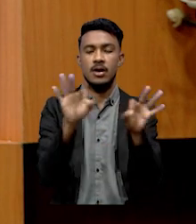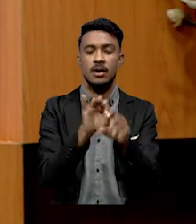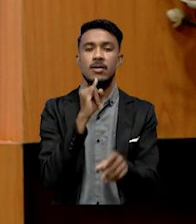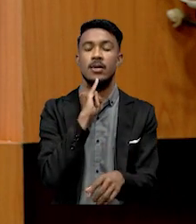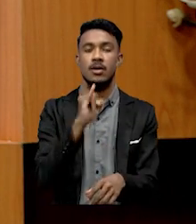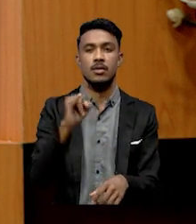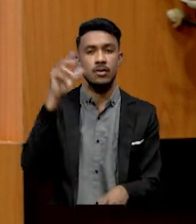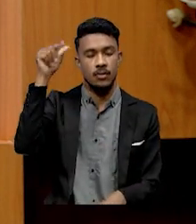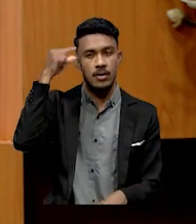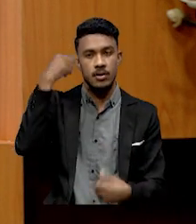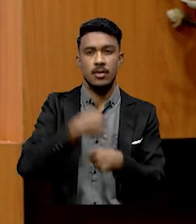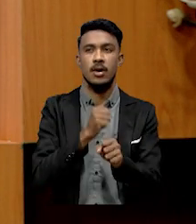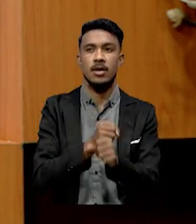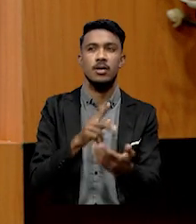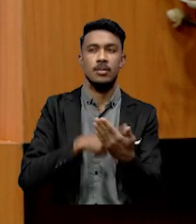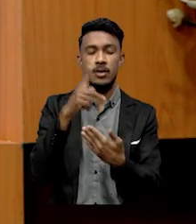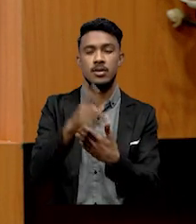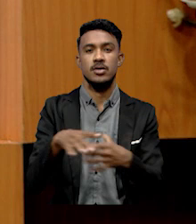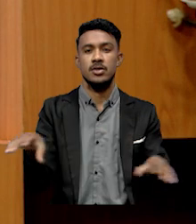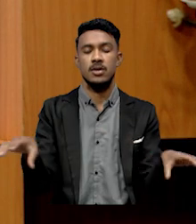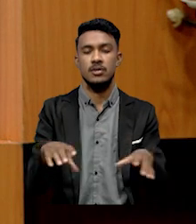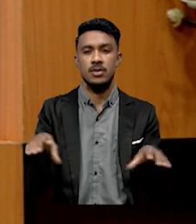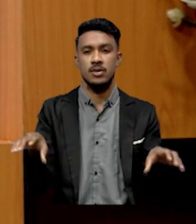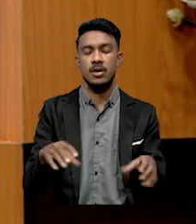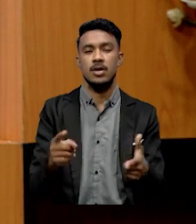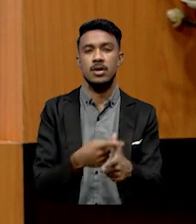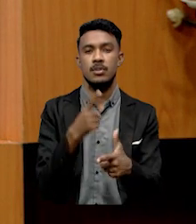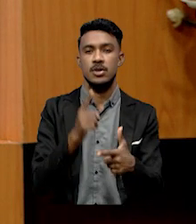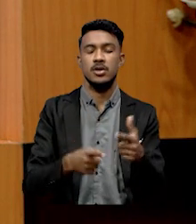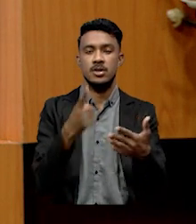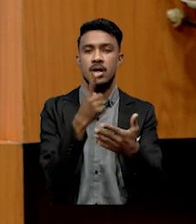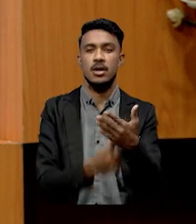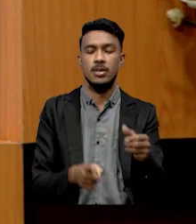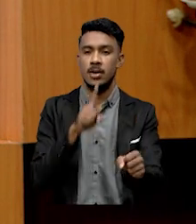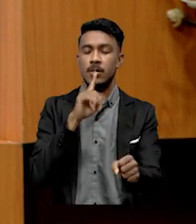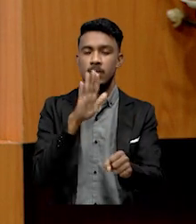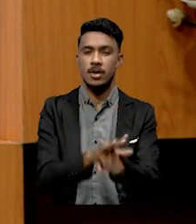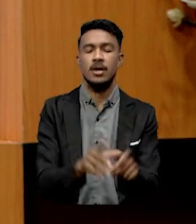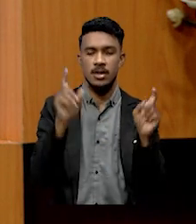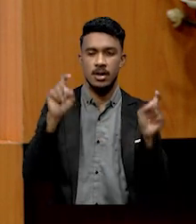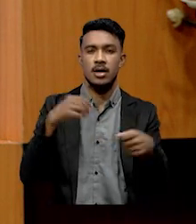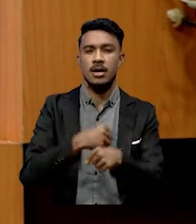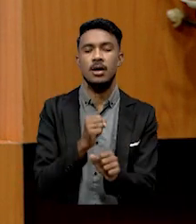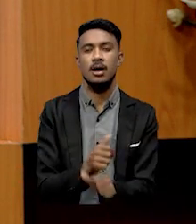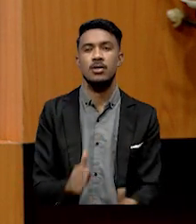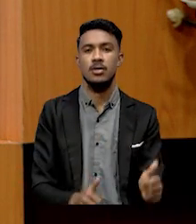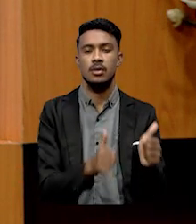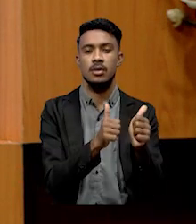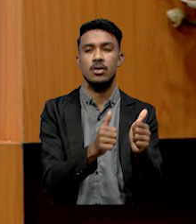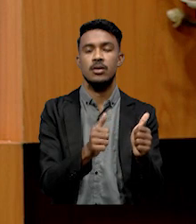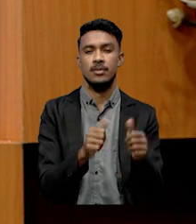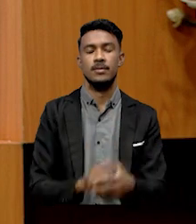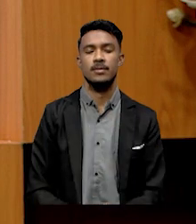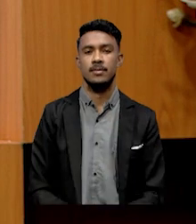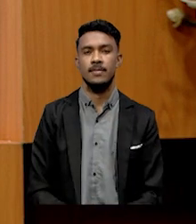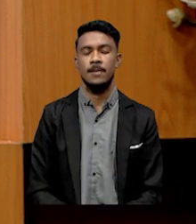te plano, estratégia ne plano, depois sai de mais promete, tem que implementar ou eficiência, tem que halo tu é.